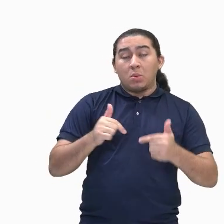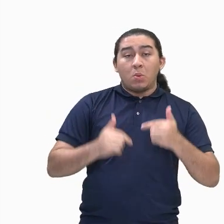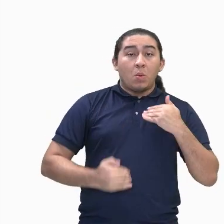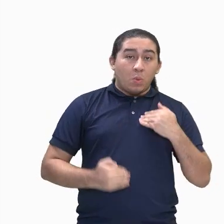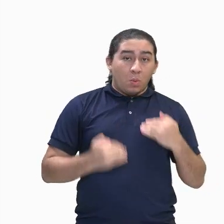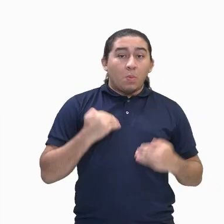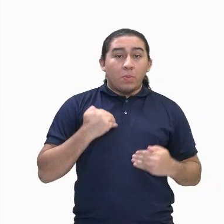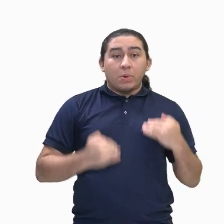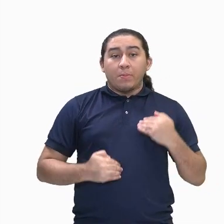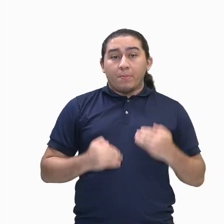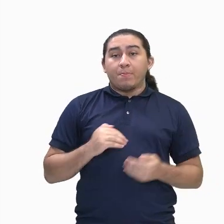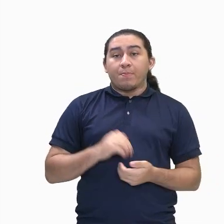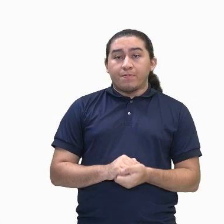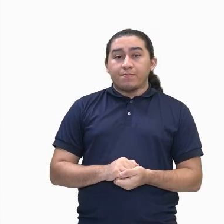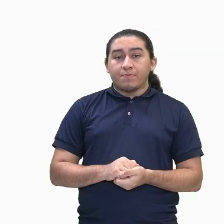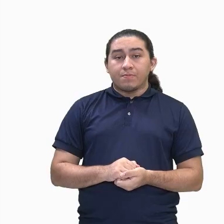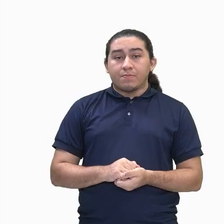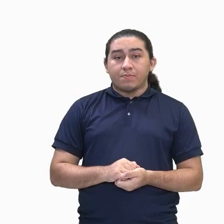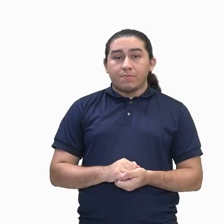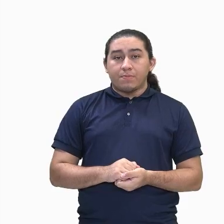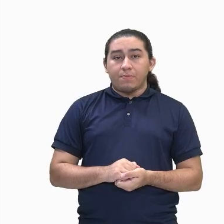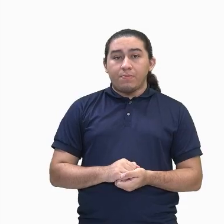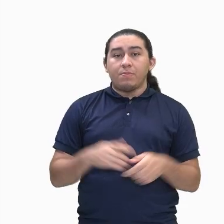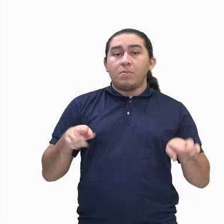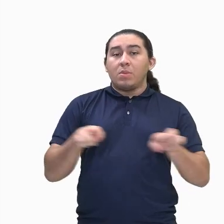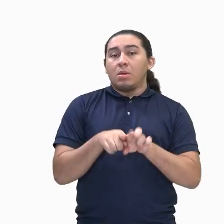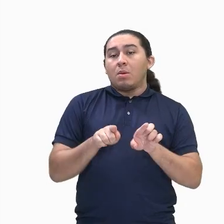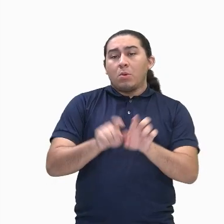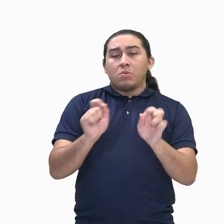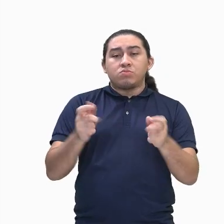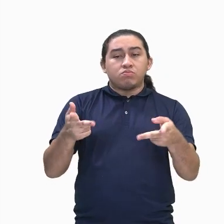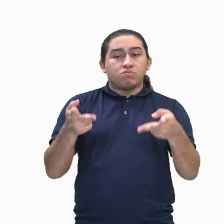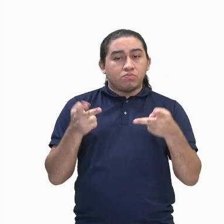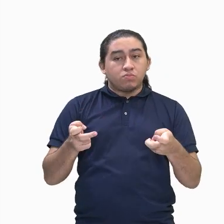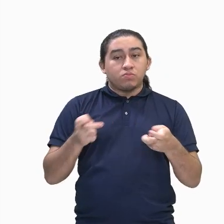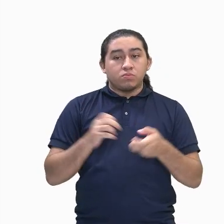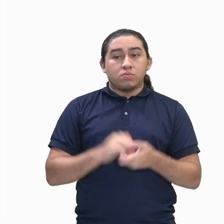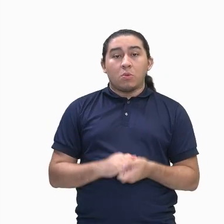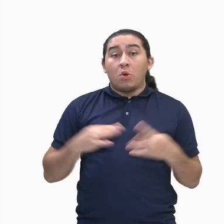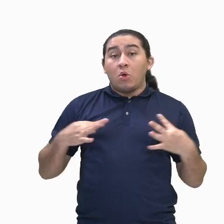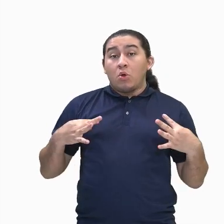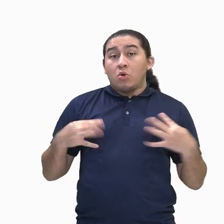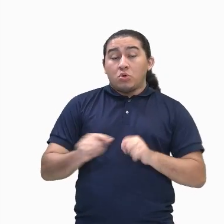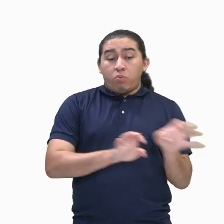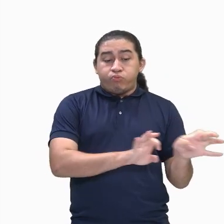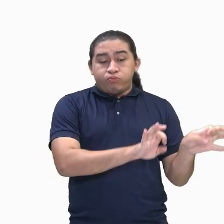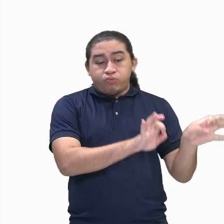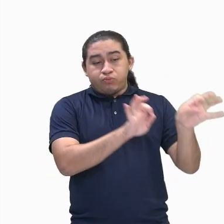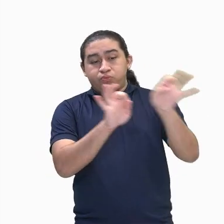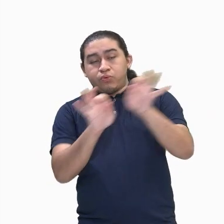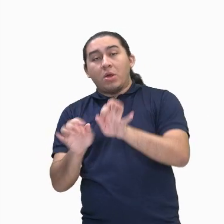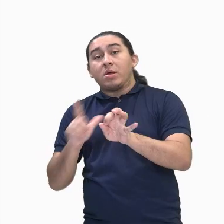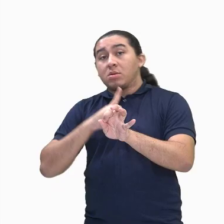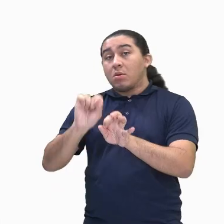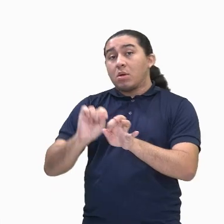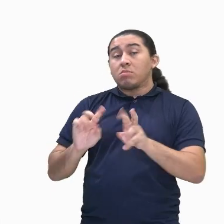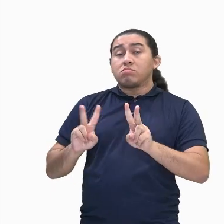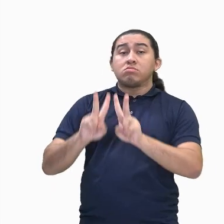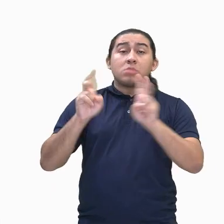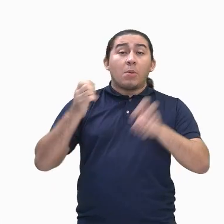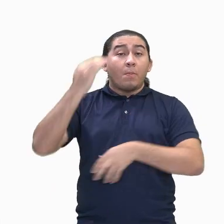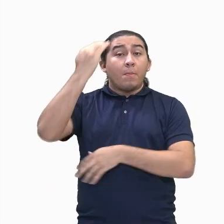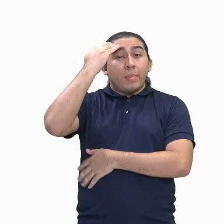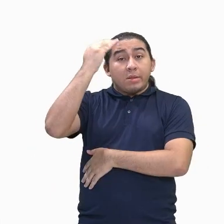corporais. Avançando, vamos perceber que tudo isso nos traz o quê? A questão de entender que